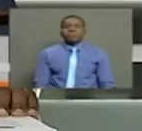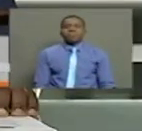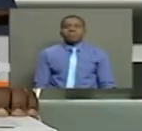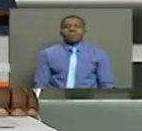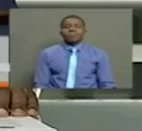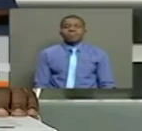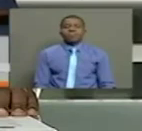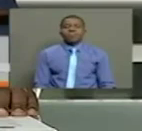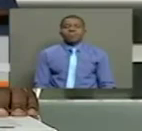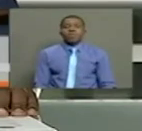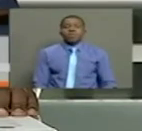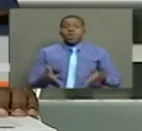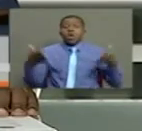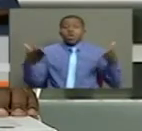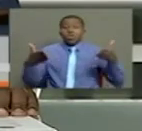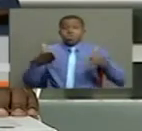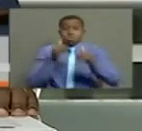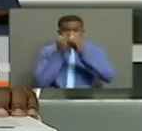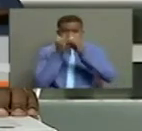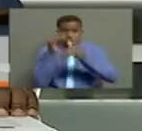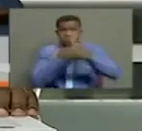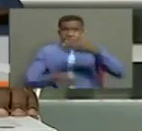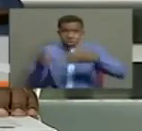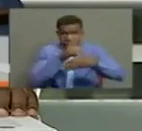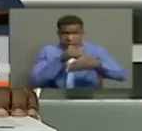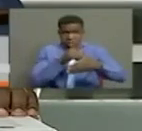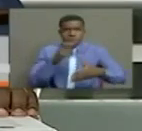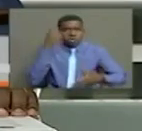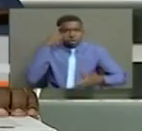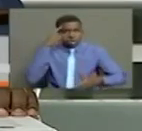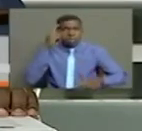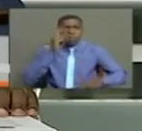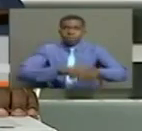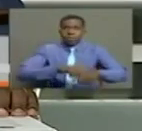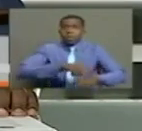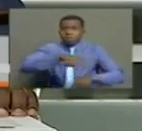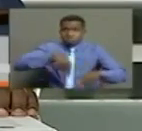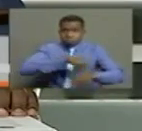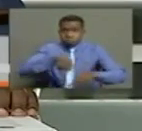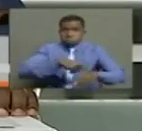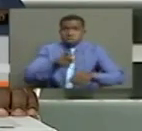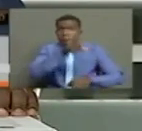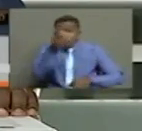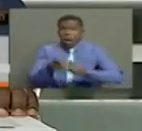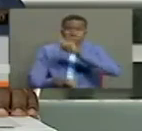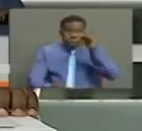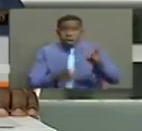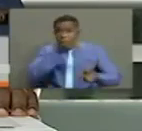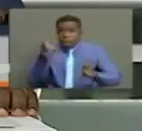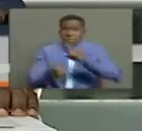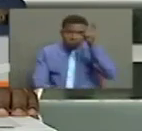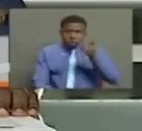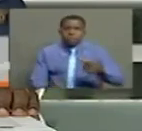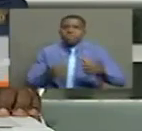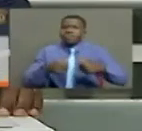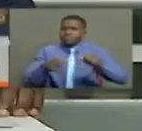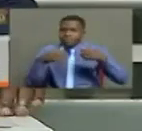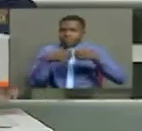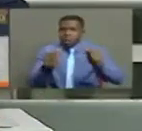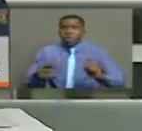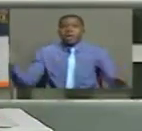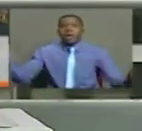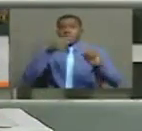Oi e a TPA sabe que a operação vai demorar o tempo necessário até a Detenção